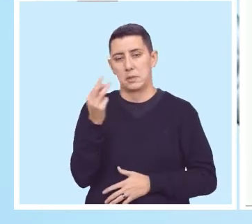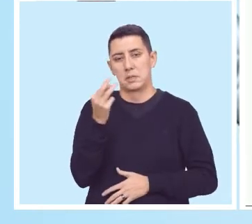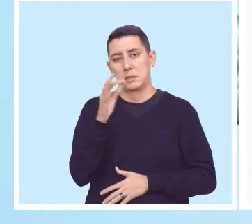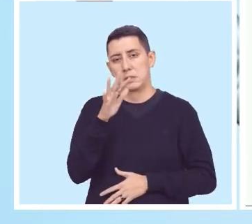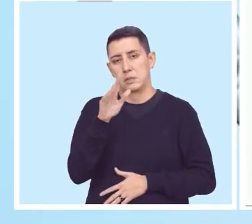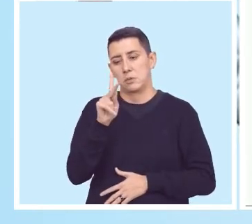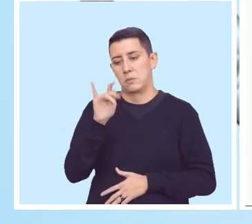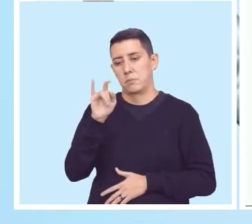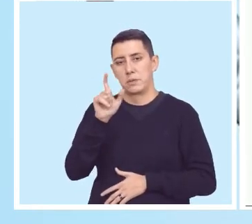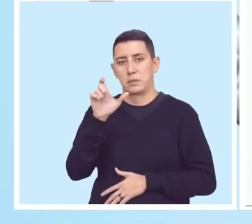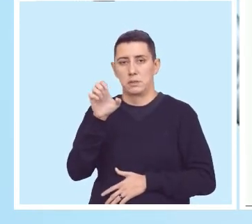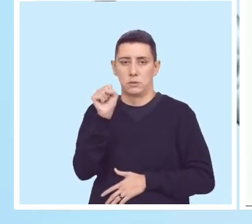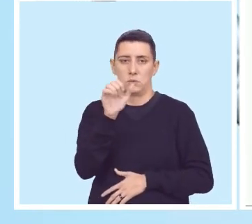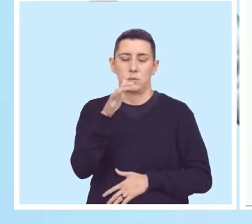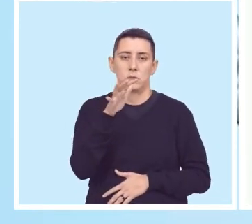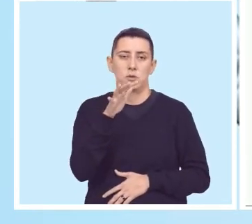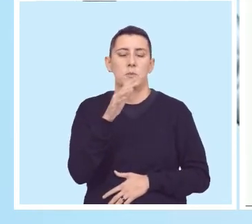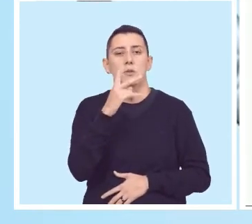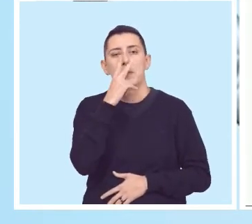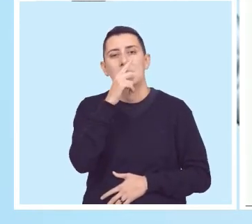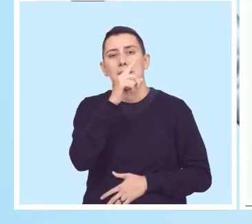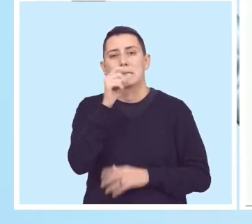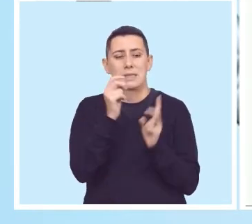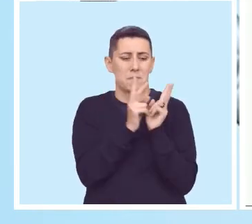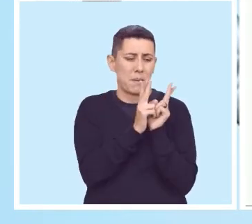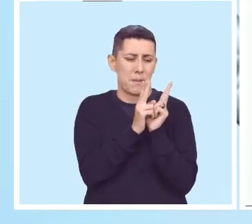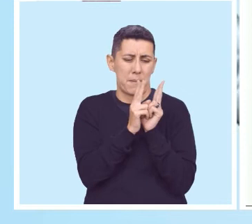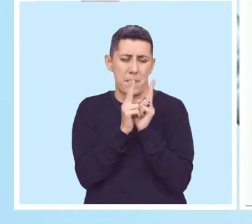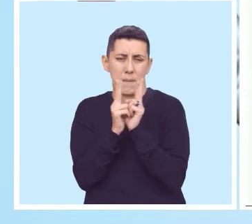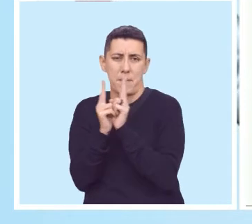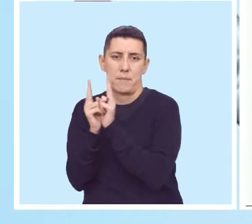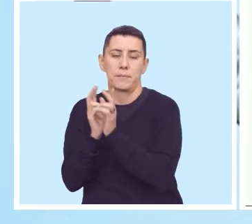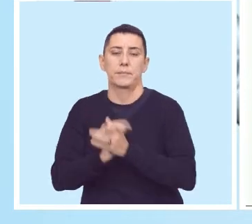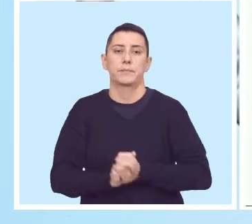recortes por célula, por imagem de alta resolução.